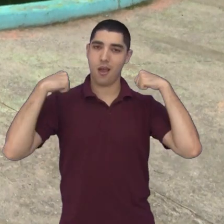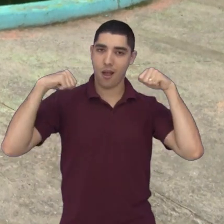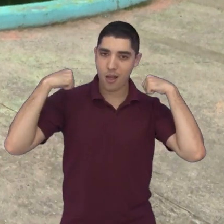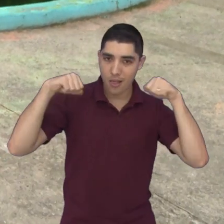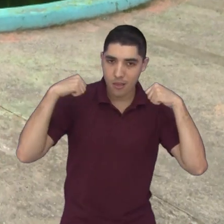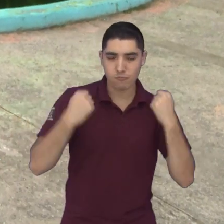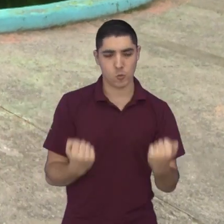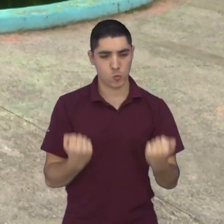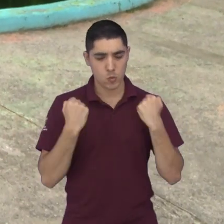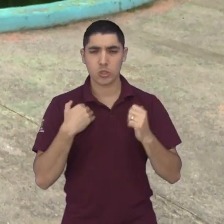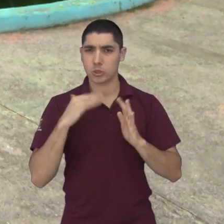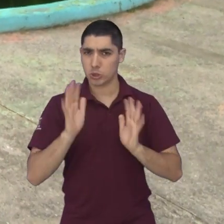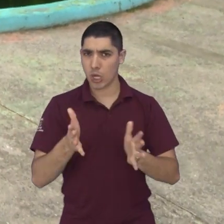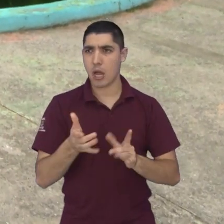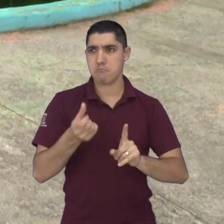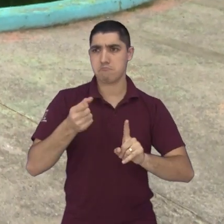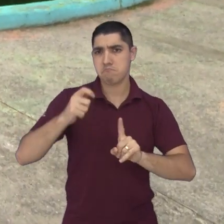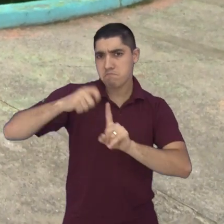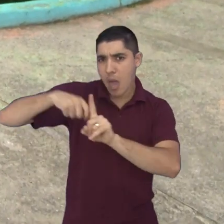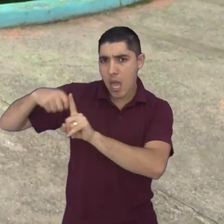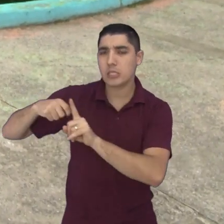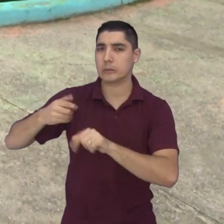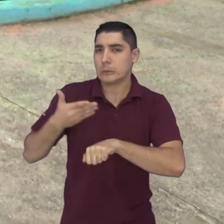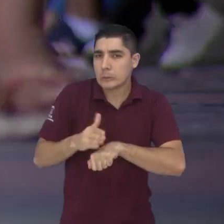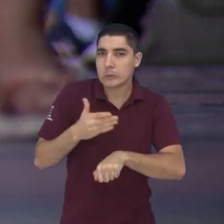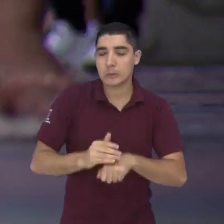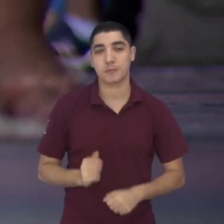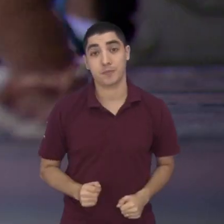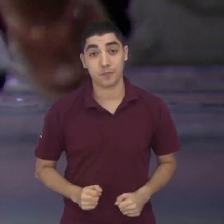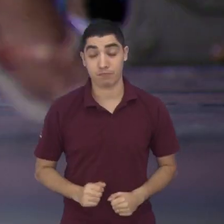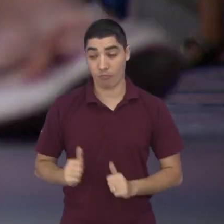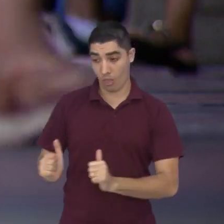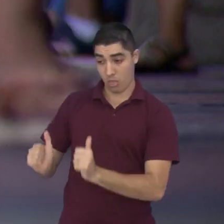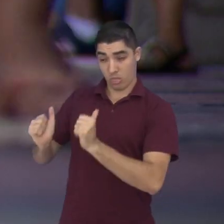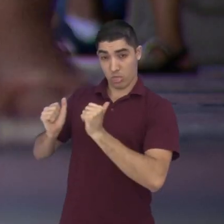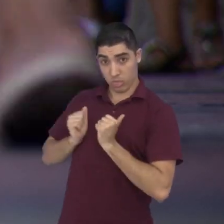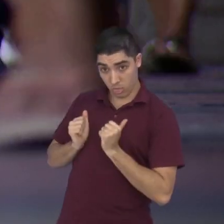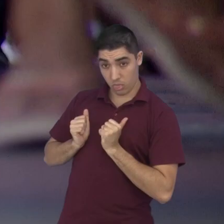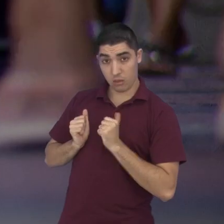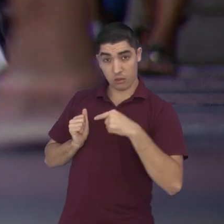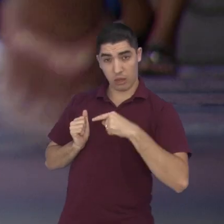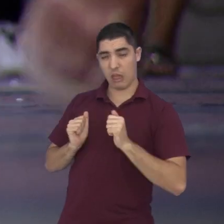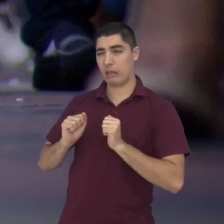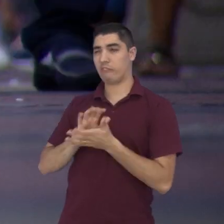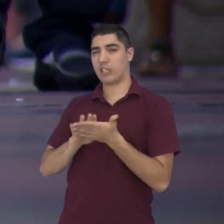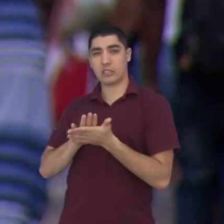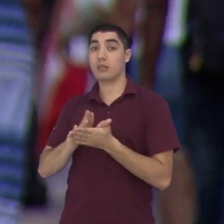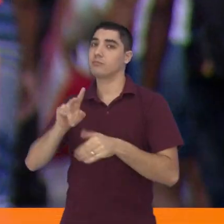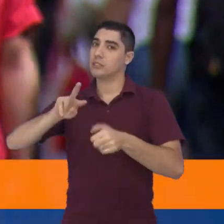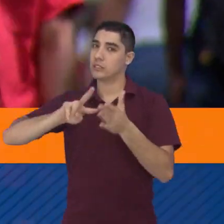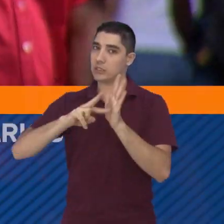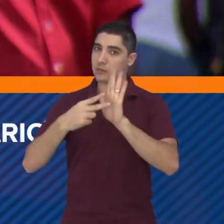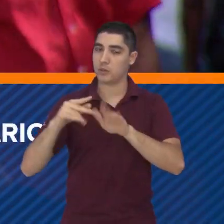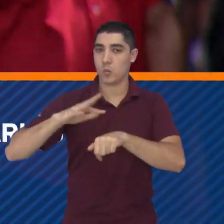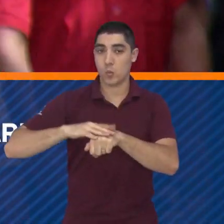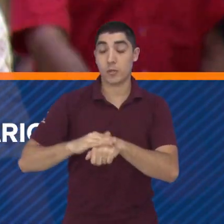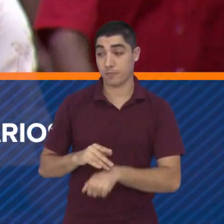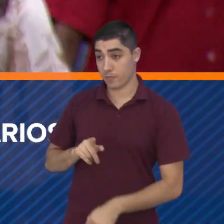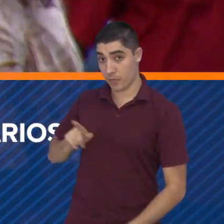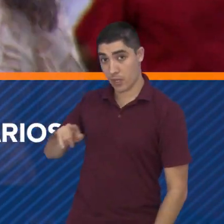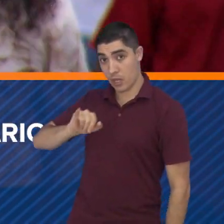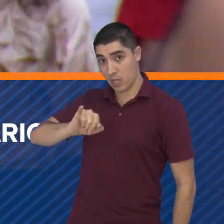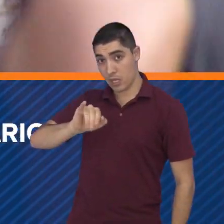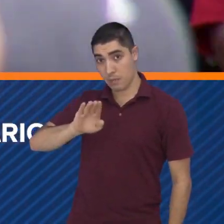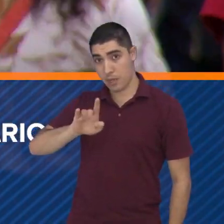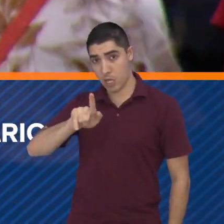fazer academia né eu tô treinando Já tem uns meses o sedentarismo já é considerado doença uma condição que de acordo